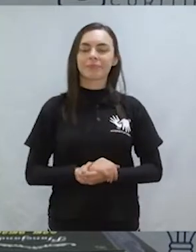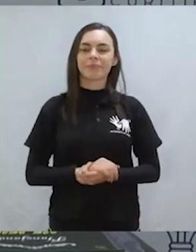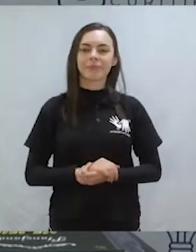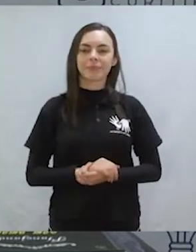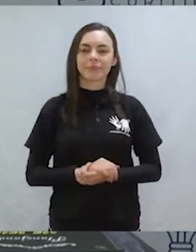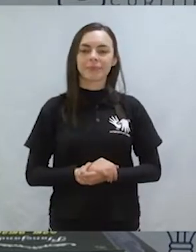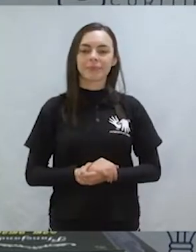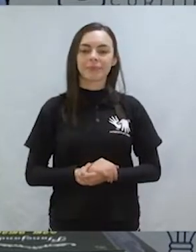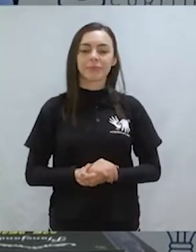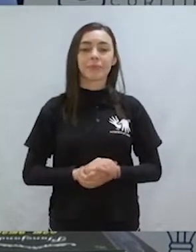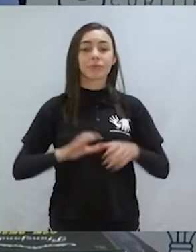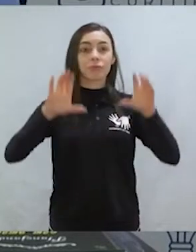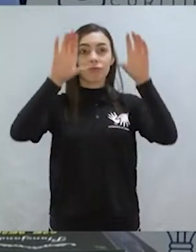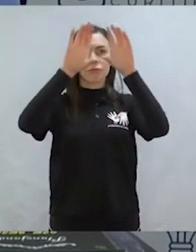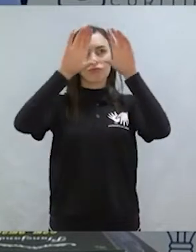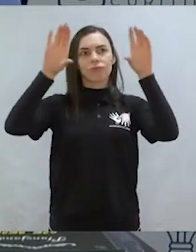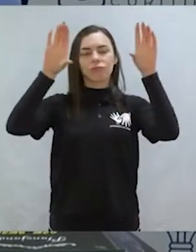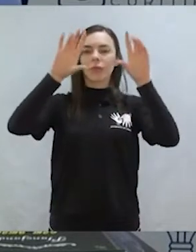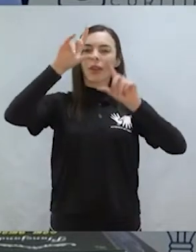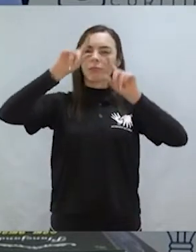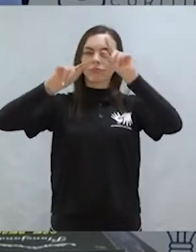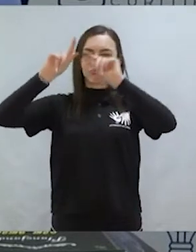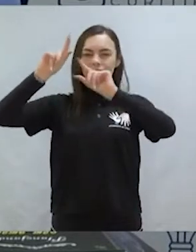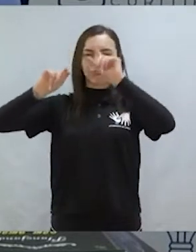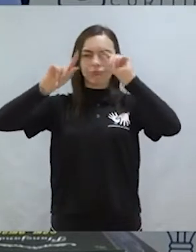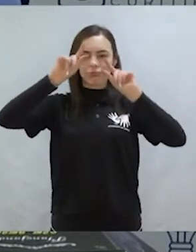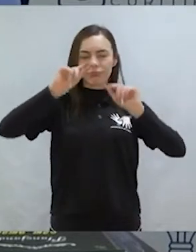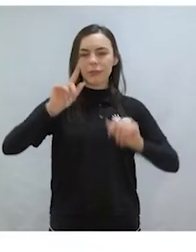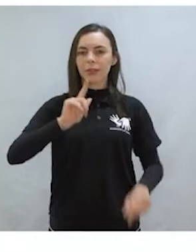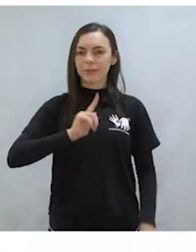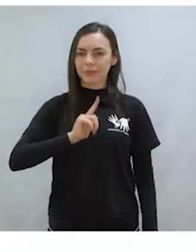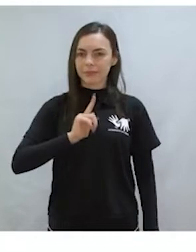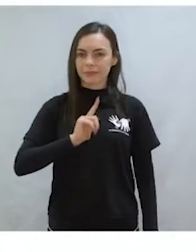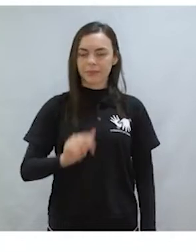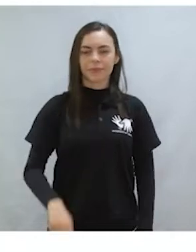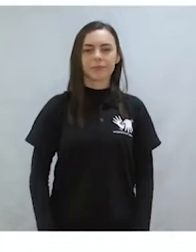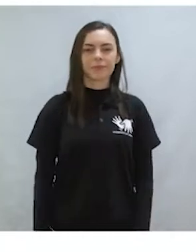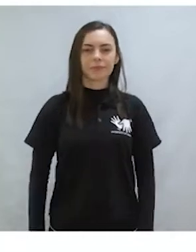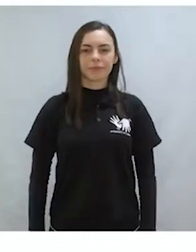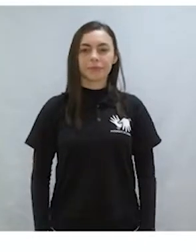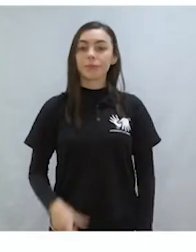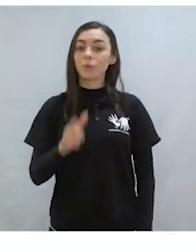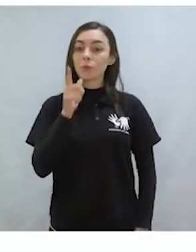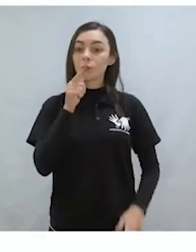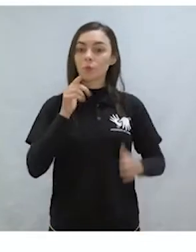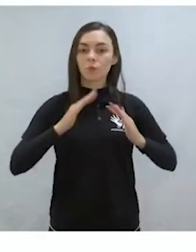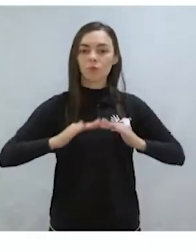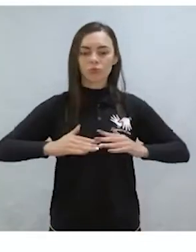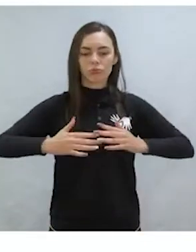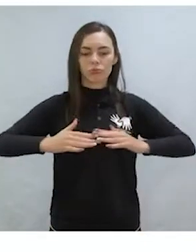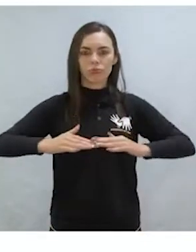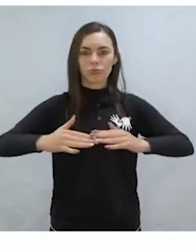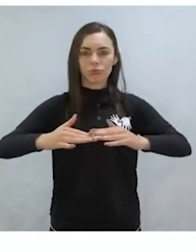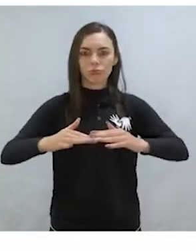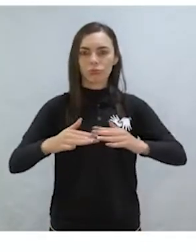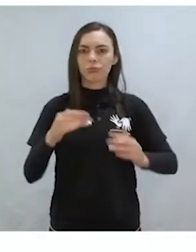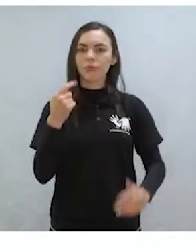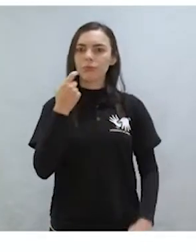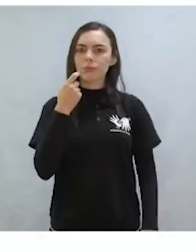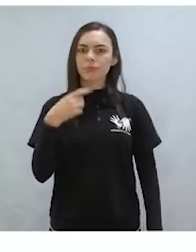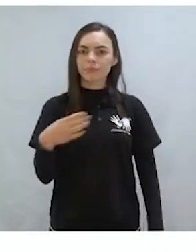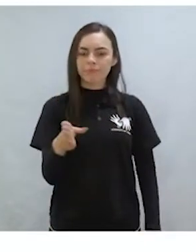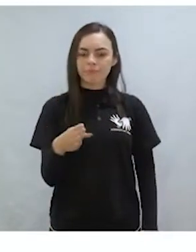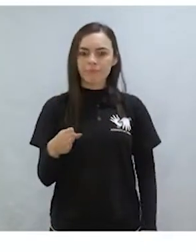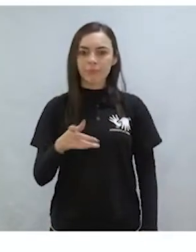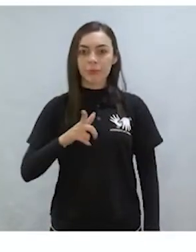Presta atenção. As estrelas nascem no céu. Os peixes nascem no